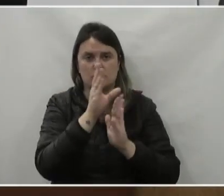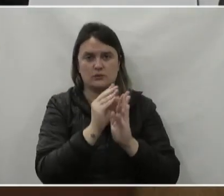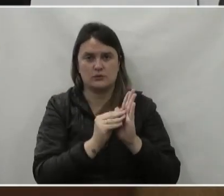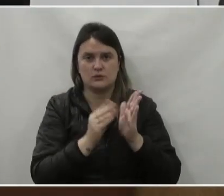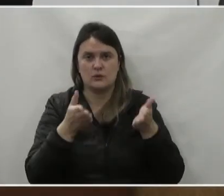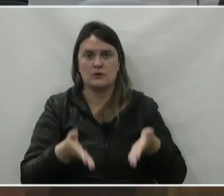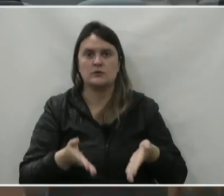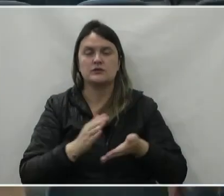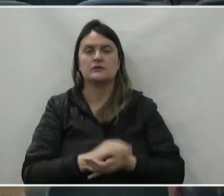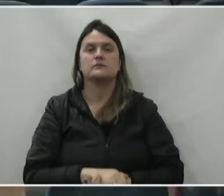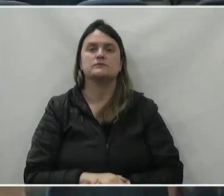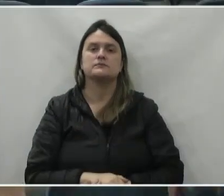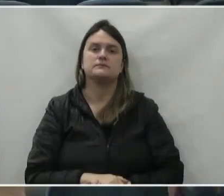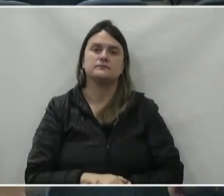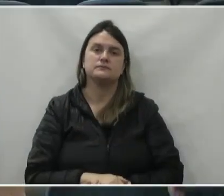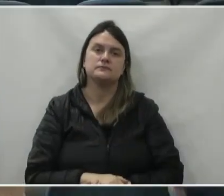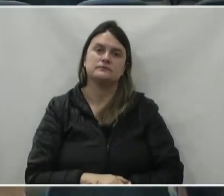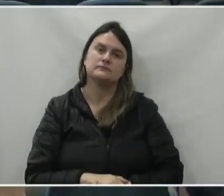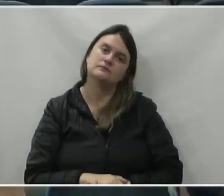itens da ordem do dia.